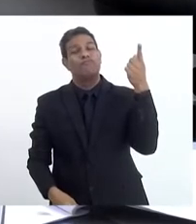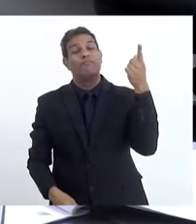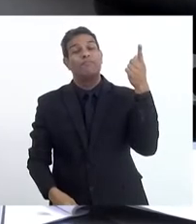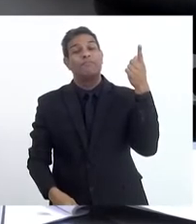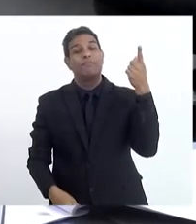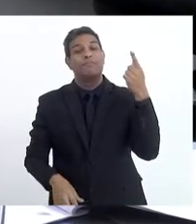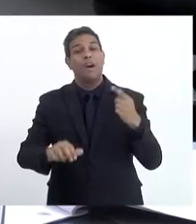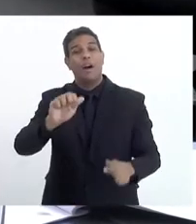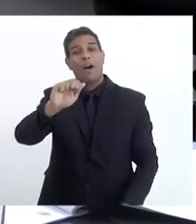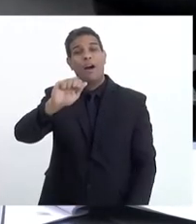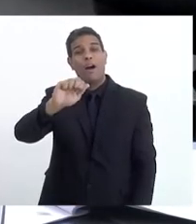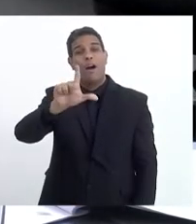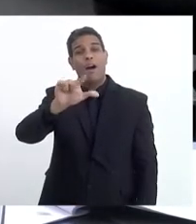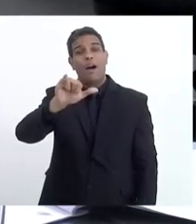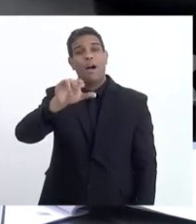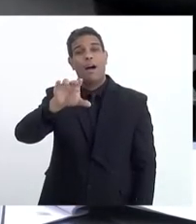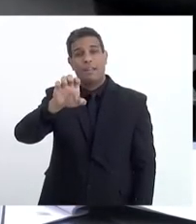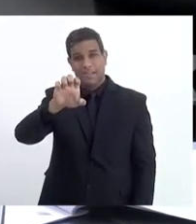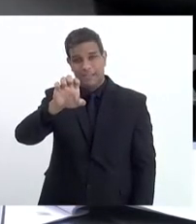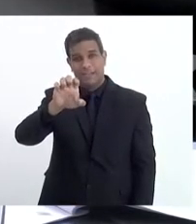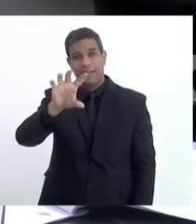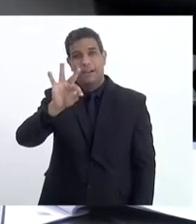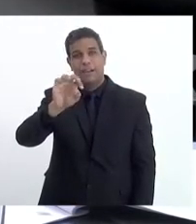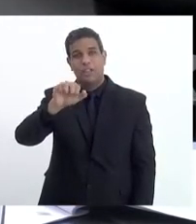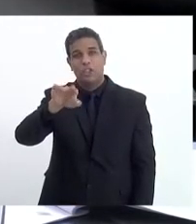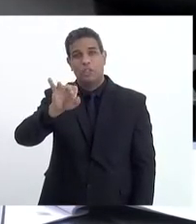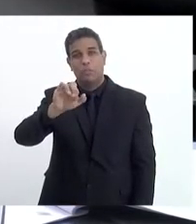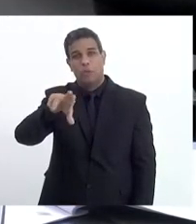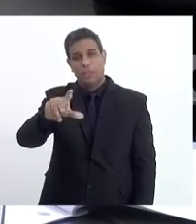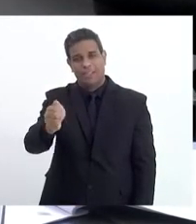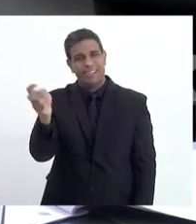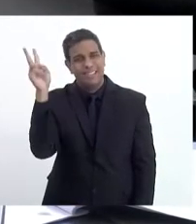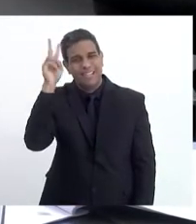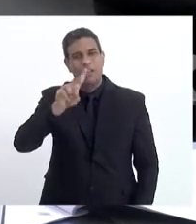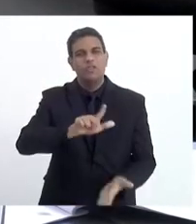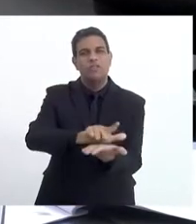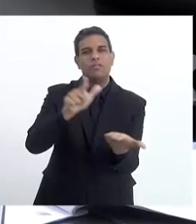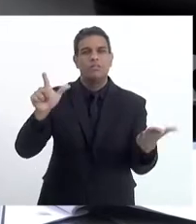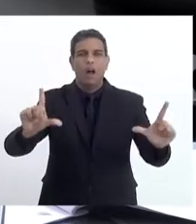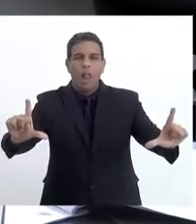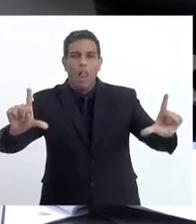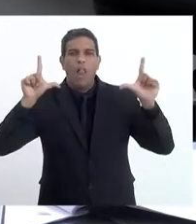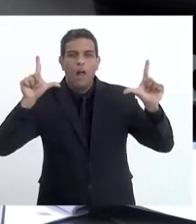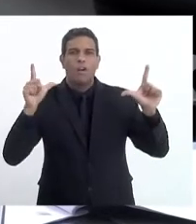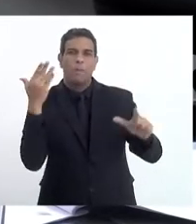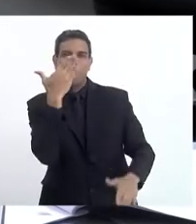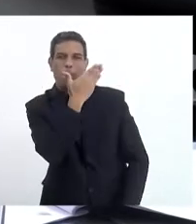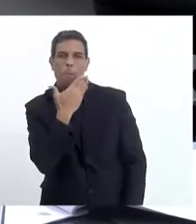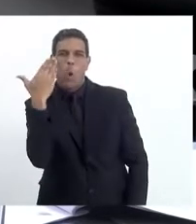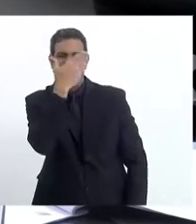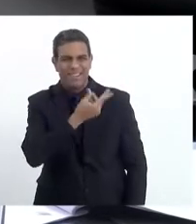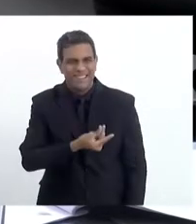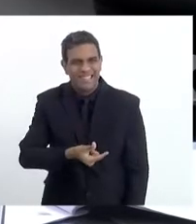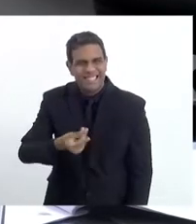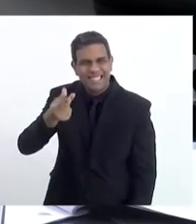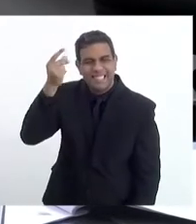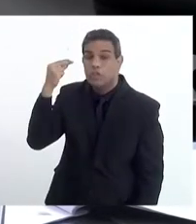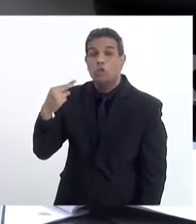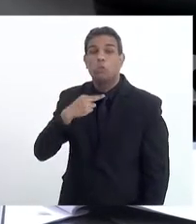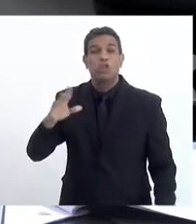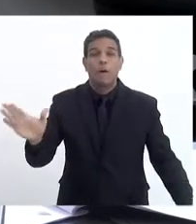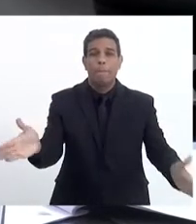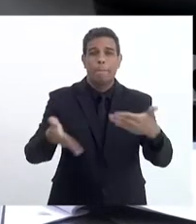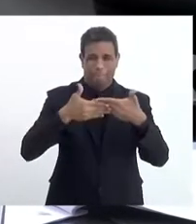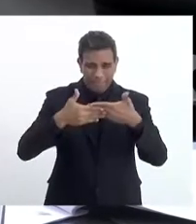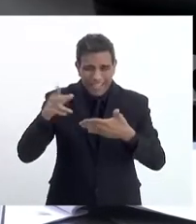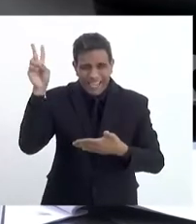Alice Tamborindeg. Revistas em bancas com caráter pornográfico, de nudez, me etc. Lembro, etc. Me lembro. É o